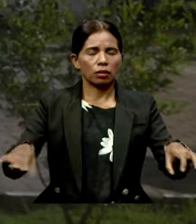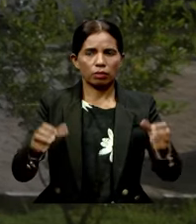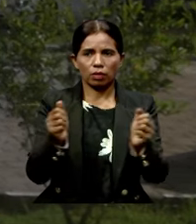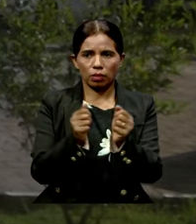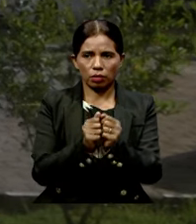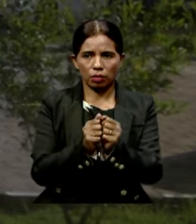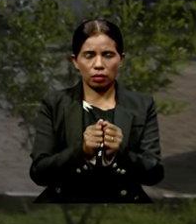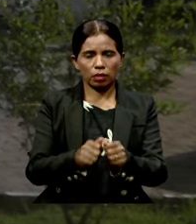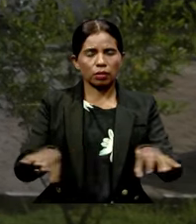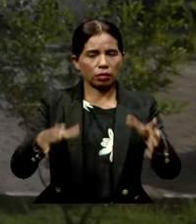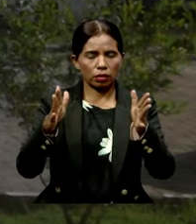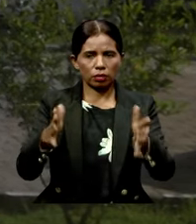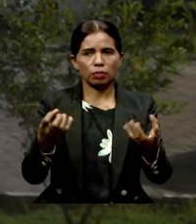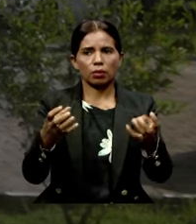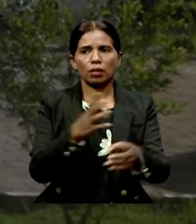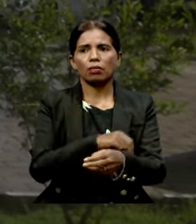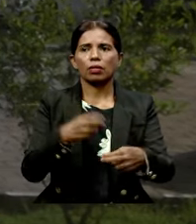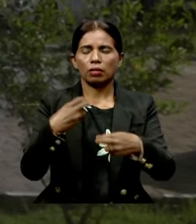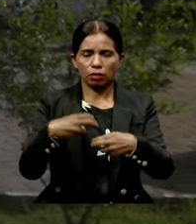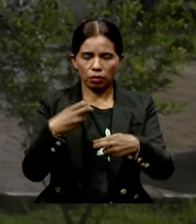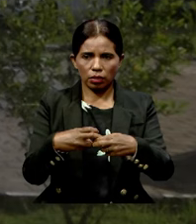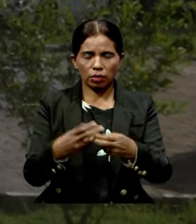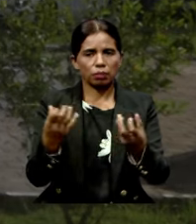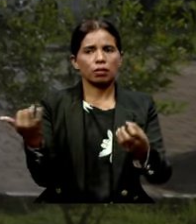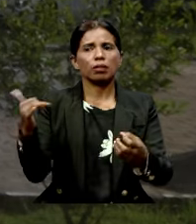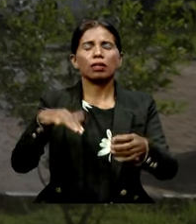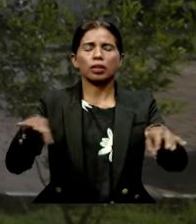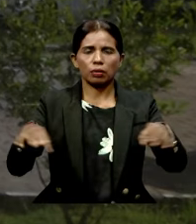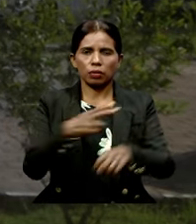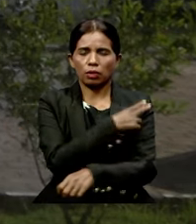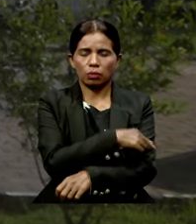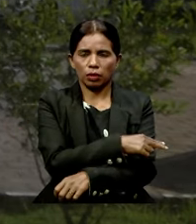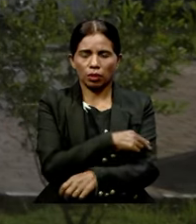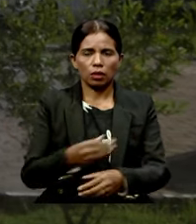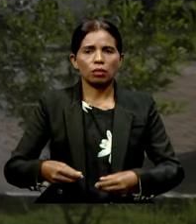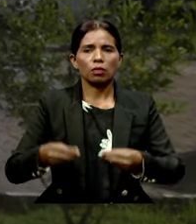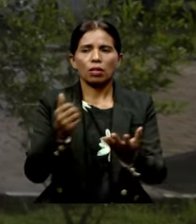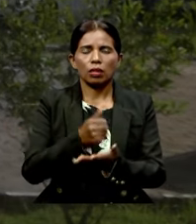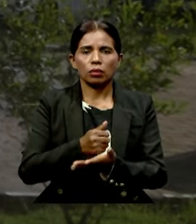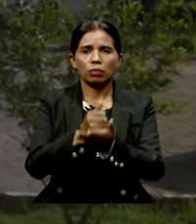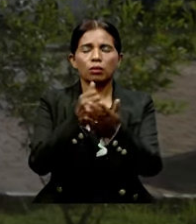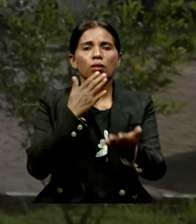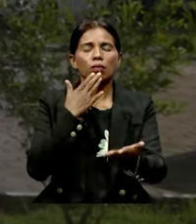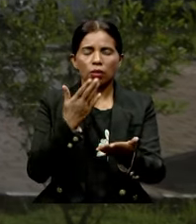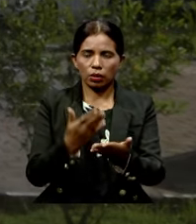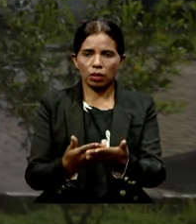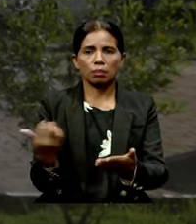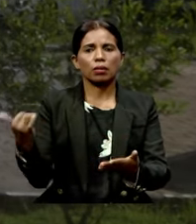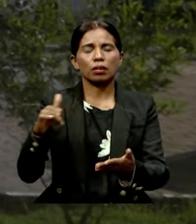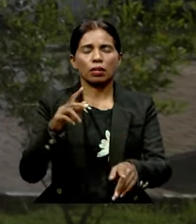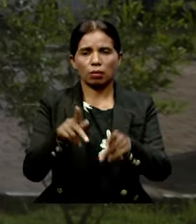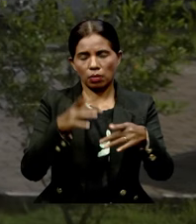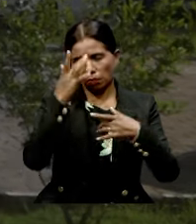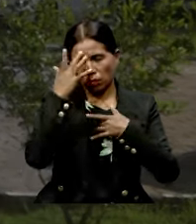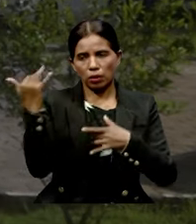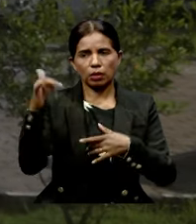funcionário barak nebe agora dificulta ba serviço hospital nia tu fo assistência ho dia ba itani paciente sira tamba